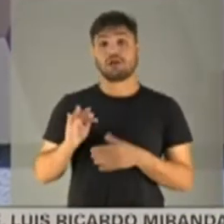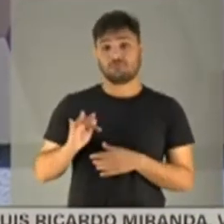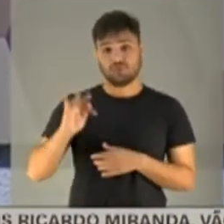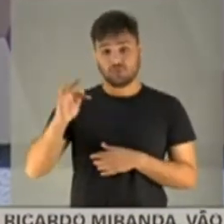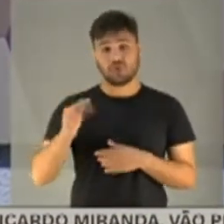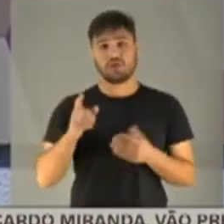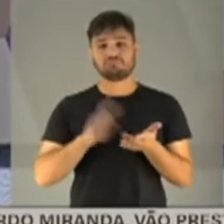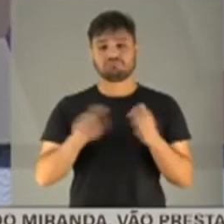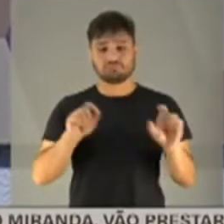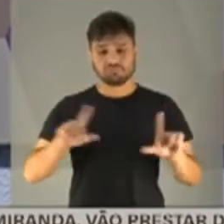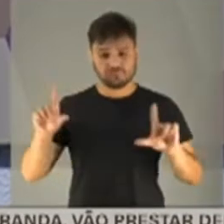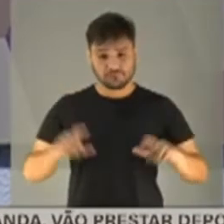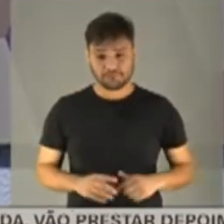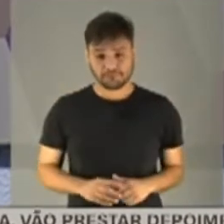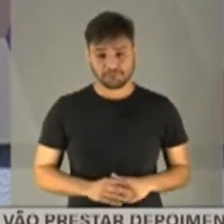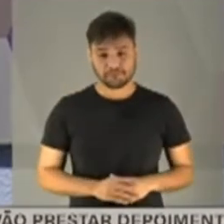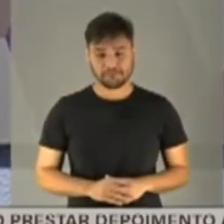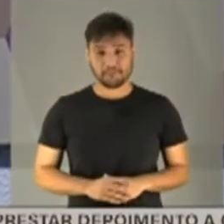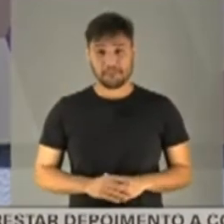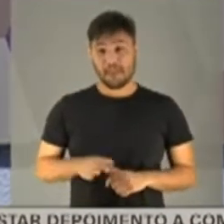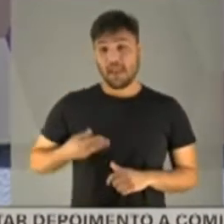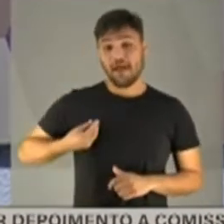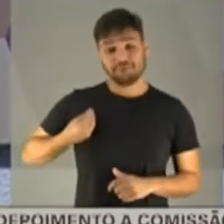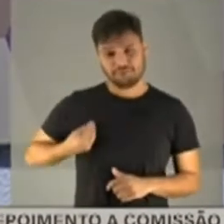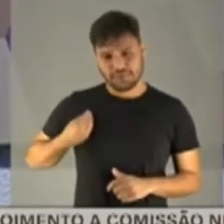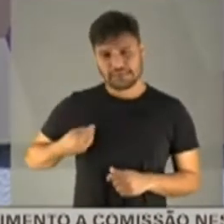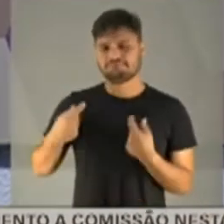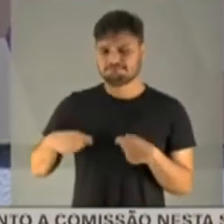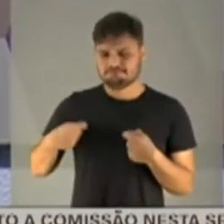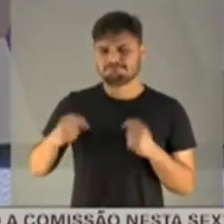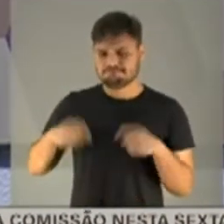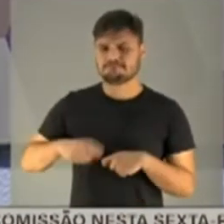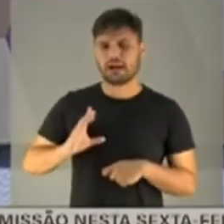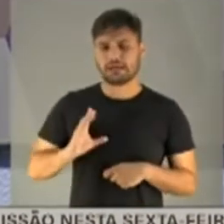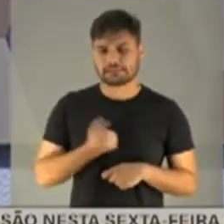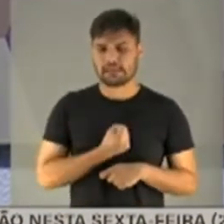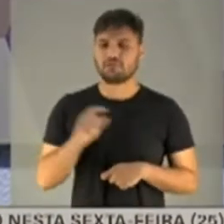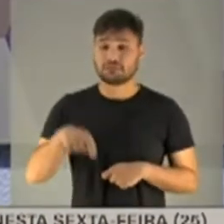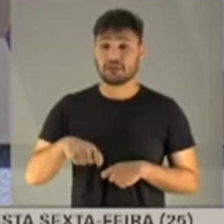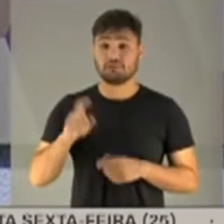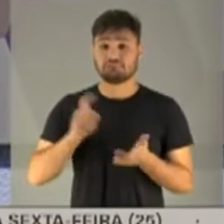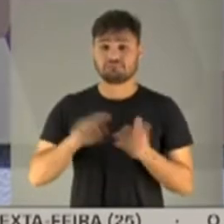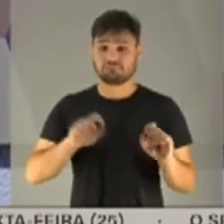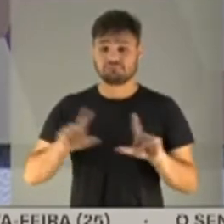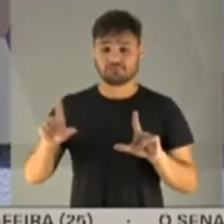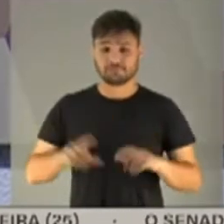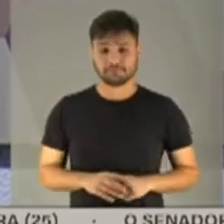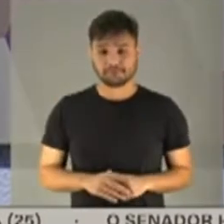O próximo, por favor. Há vidas que ainda podem ser salvas. É isso, o próximo, por favor.